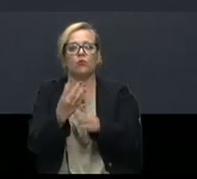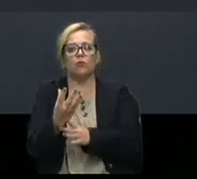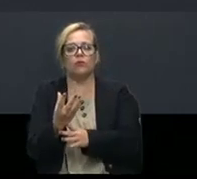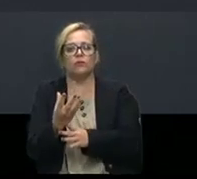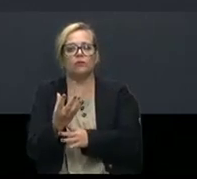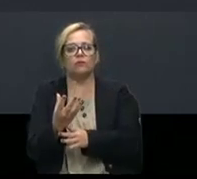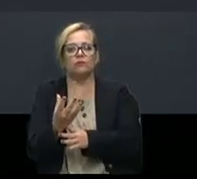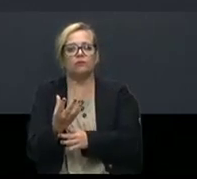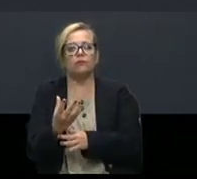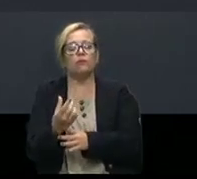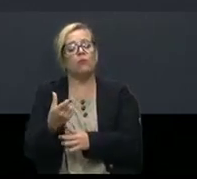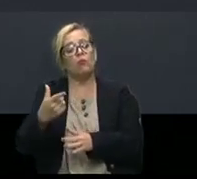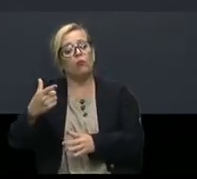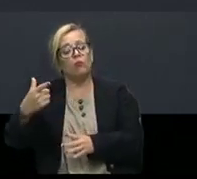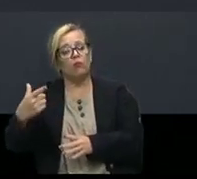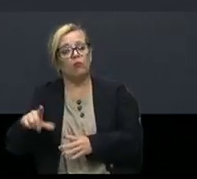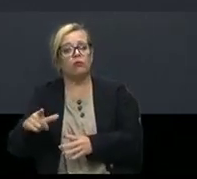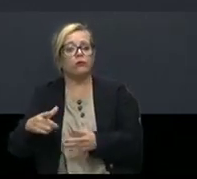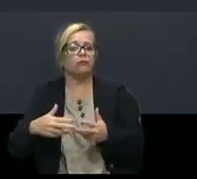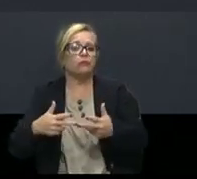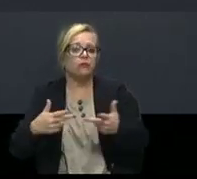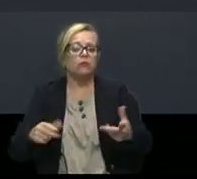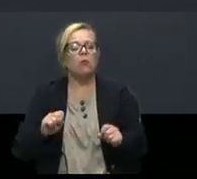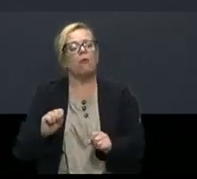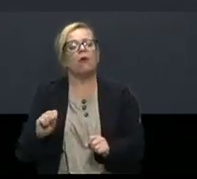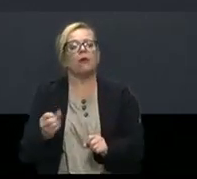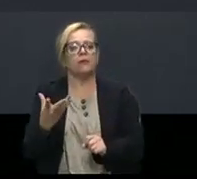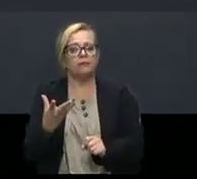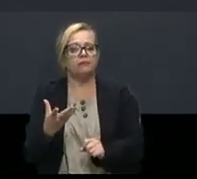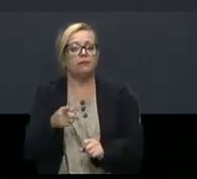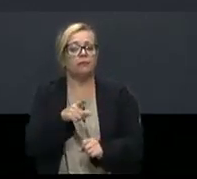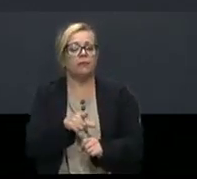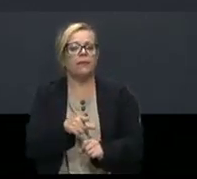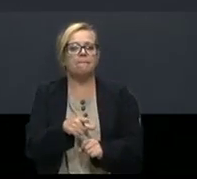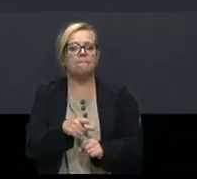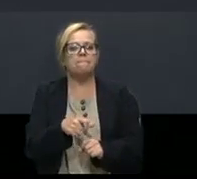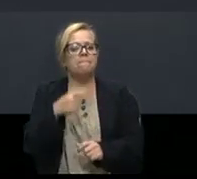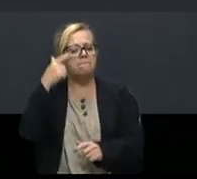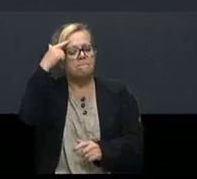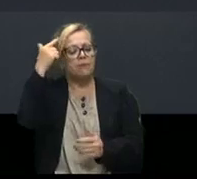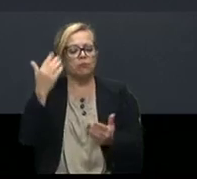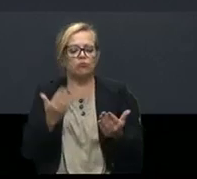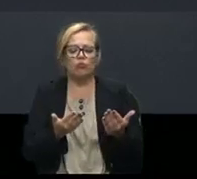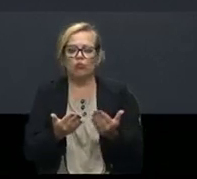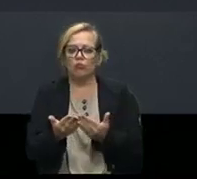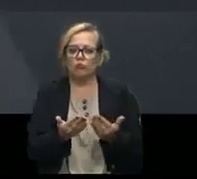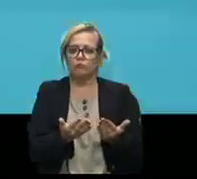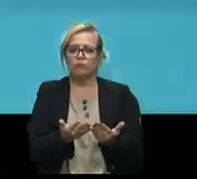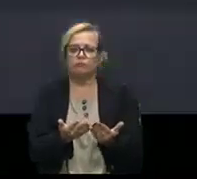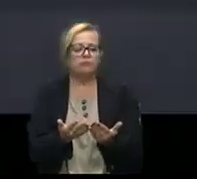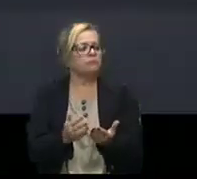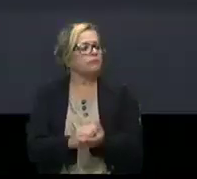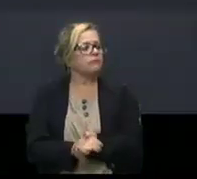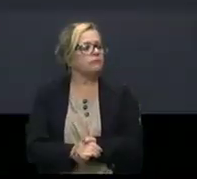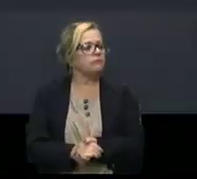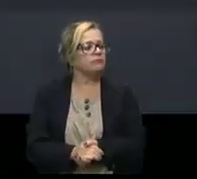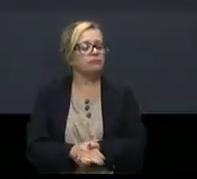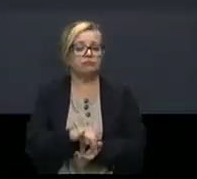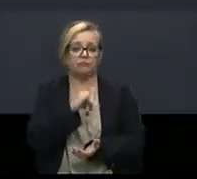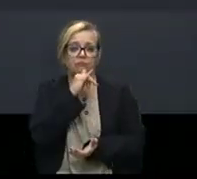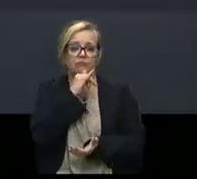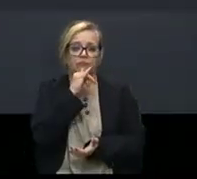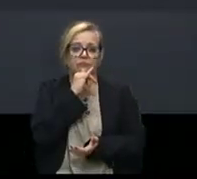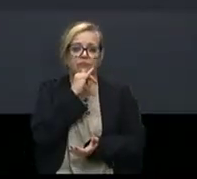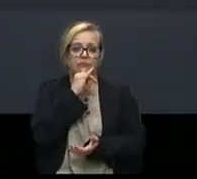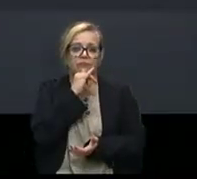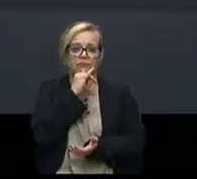ao acaso ou a outros fatores. Mede-se isso com o coeficiente de determinação. Por exemplo,